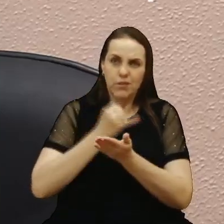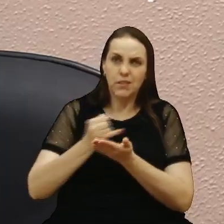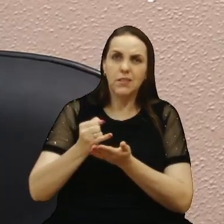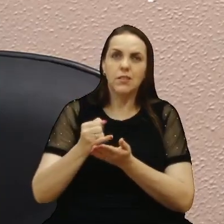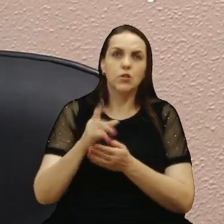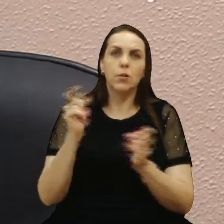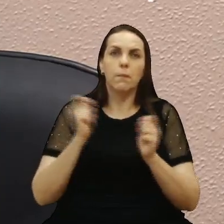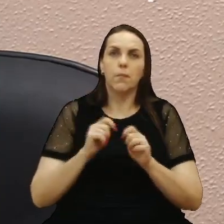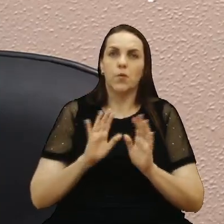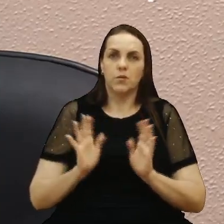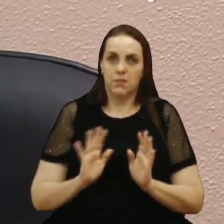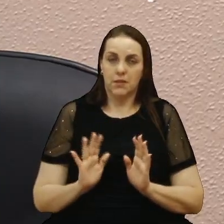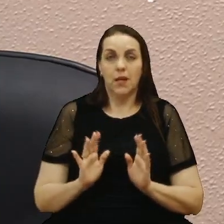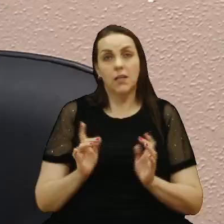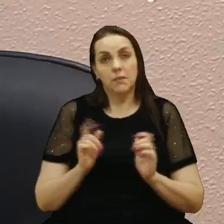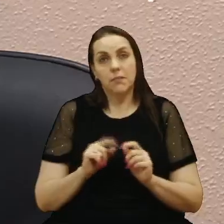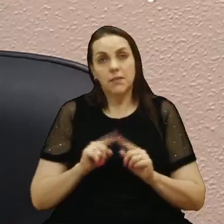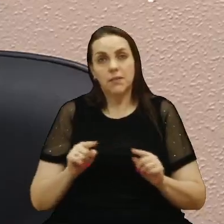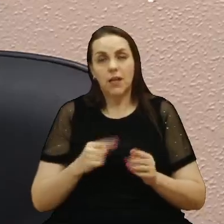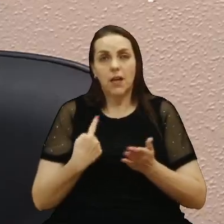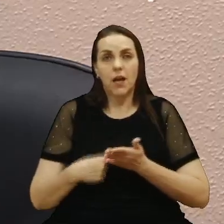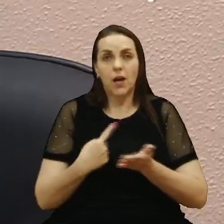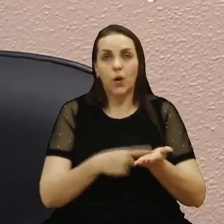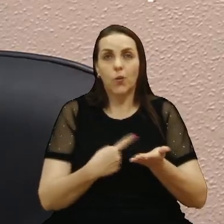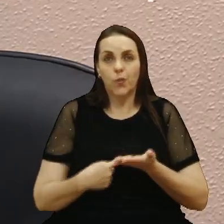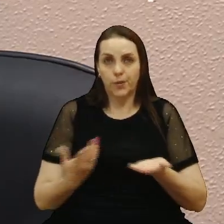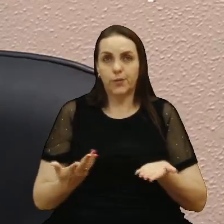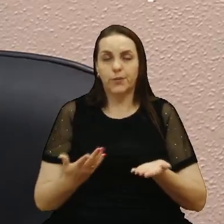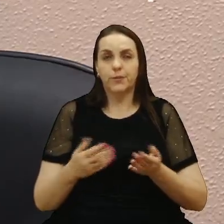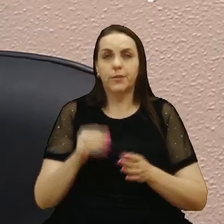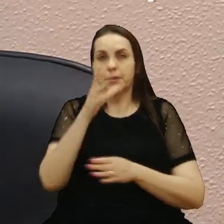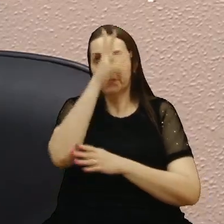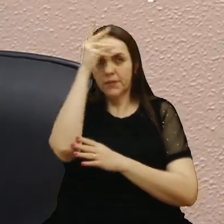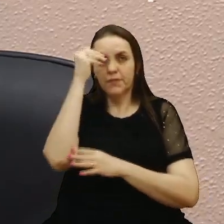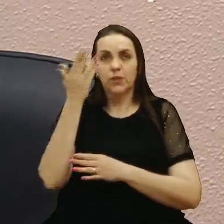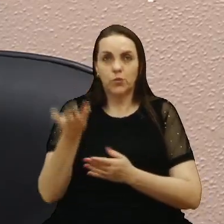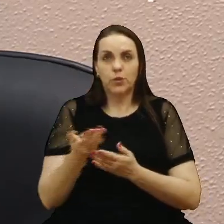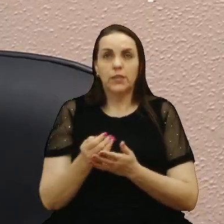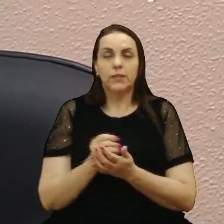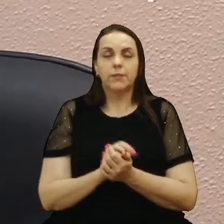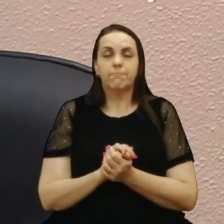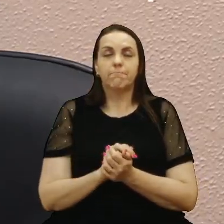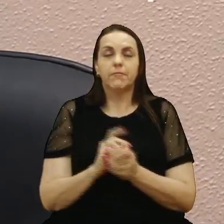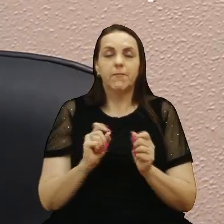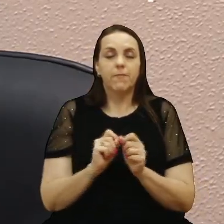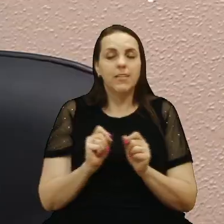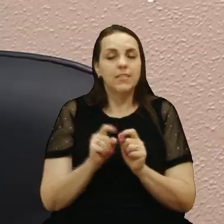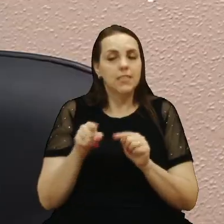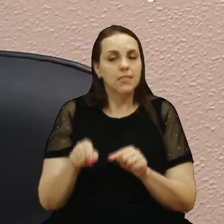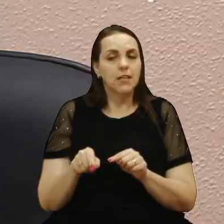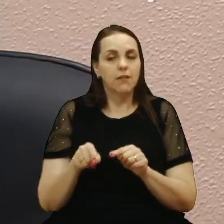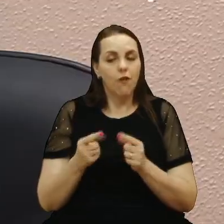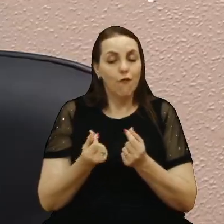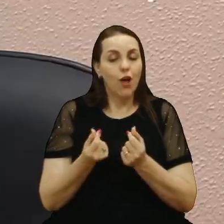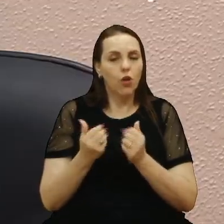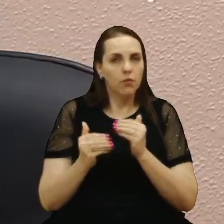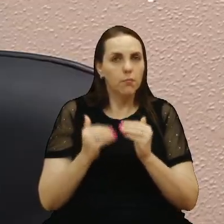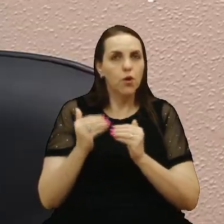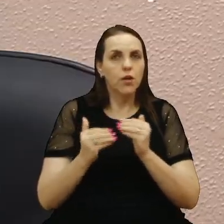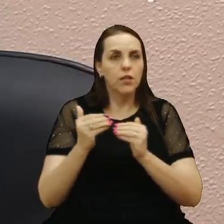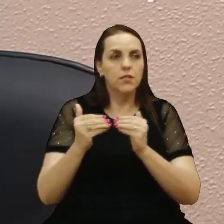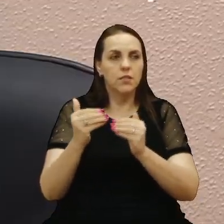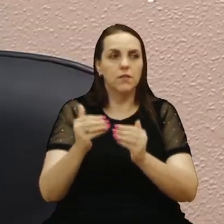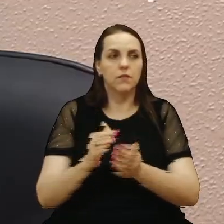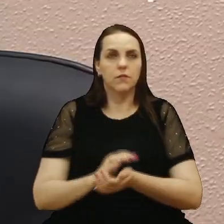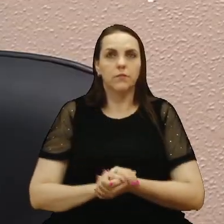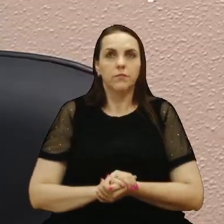possível, mas que a gente pudesse fazer um acordo com o nosso executivo municipal de fazer com que esse valor fosse progressivo, né? Daqui a pouco investir